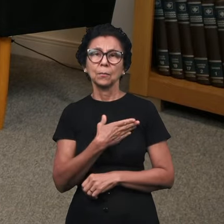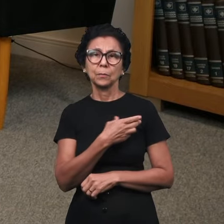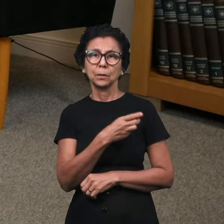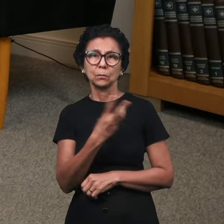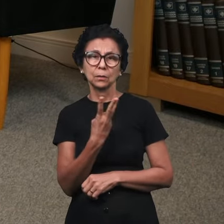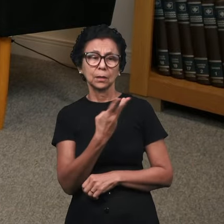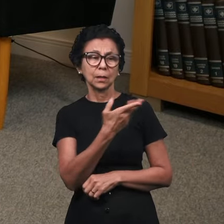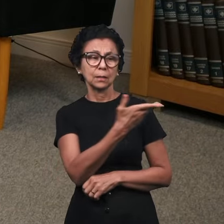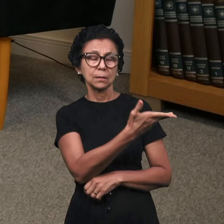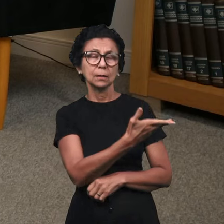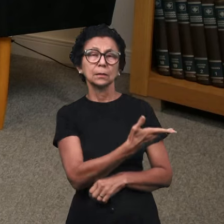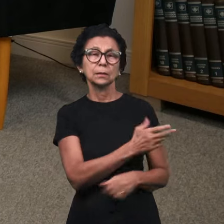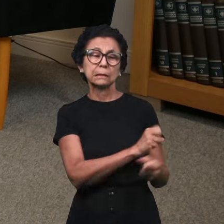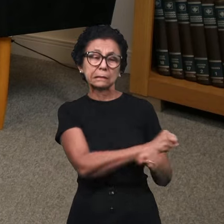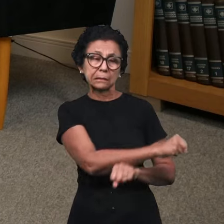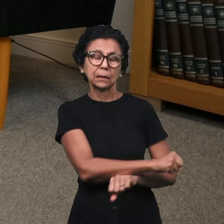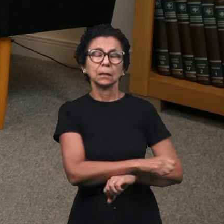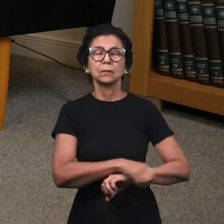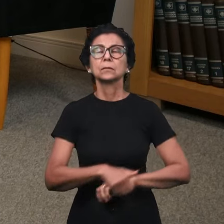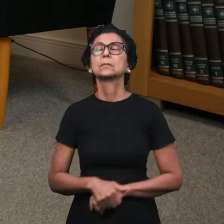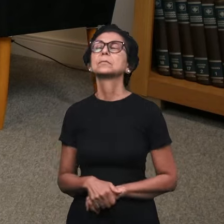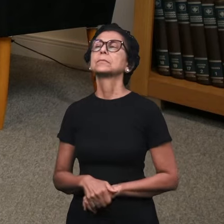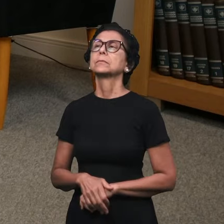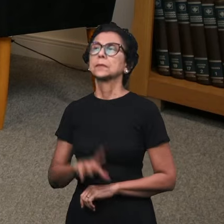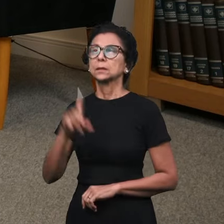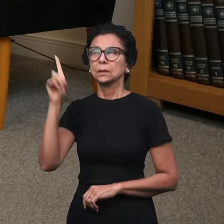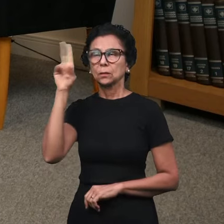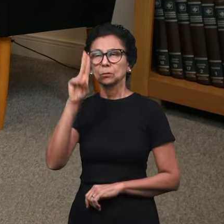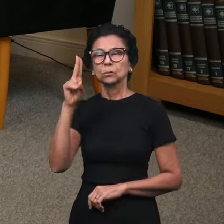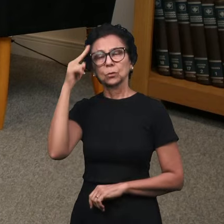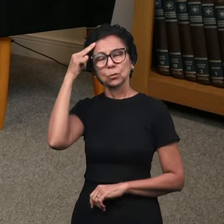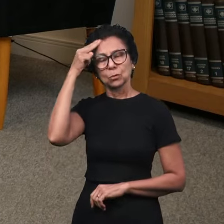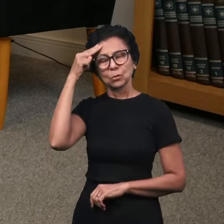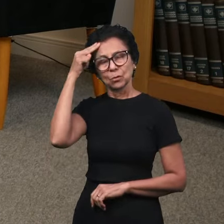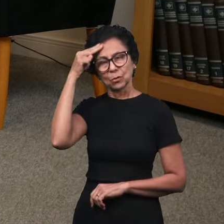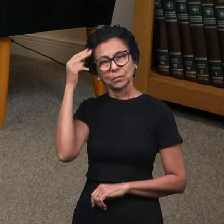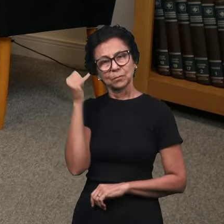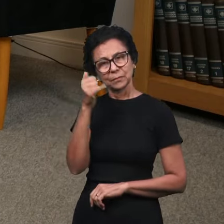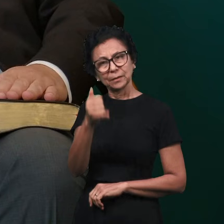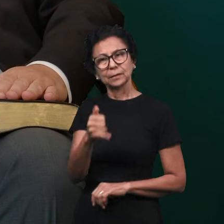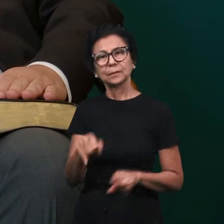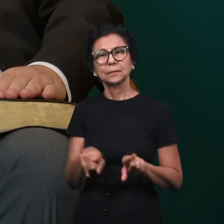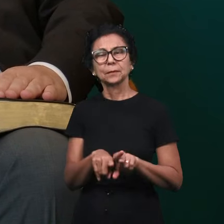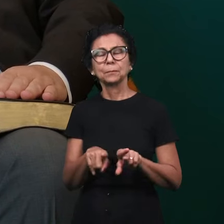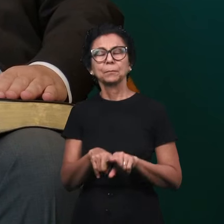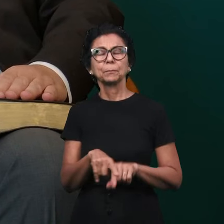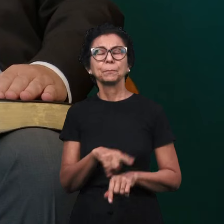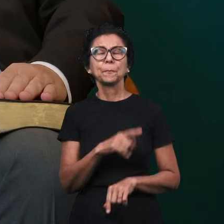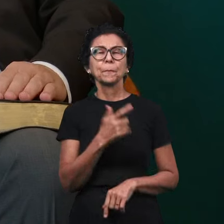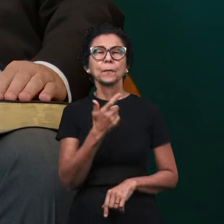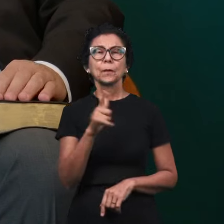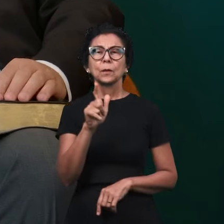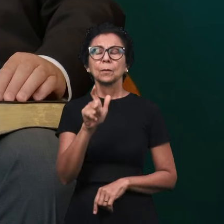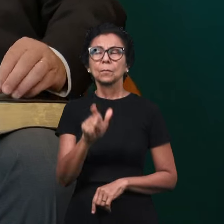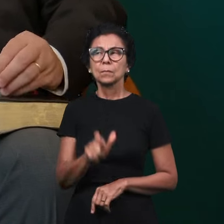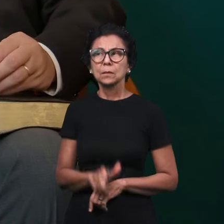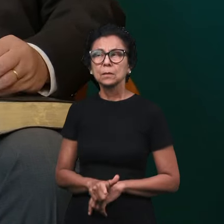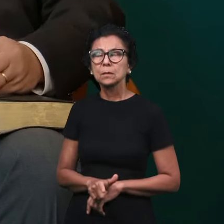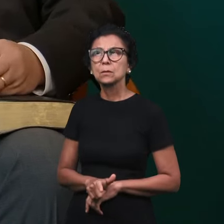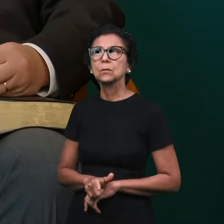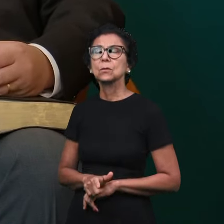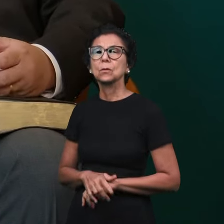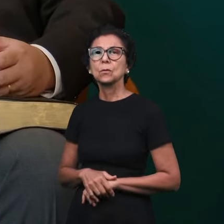usa os sonhos para se revelar ali aos seus servos, né? Exatamente. O outro personagem que o Senhor